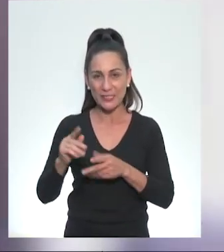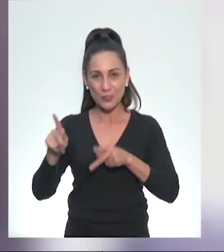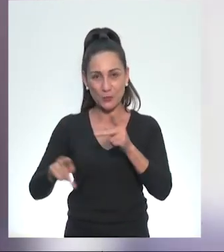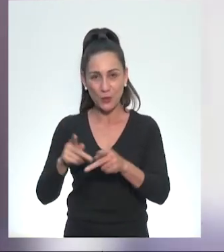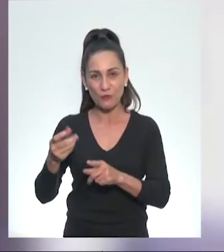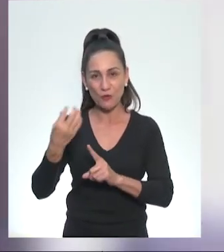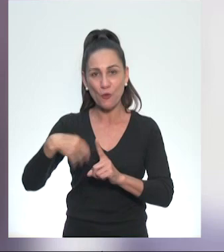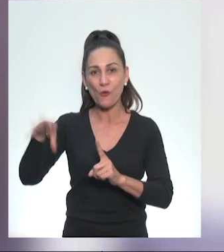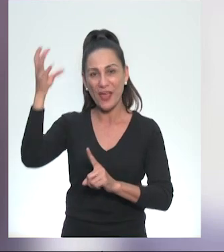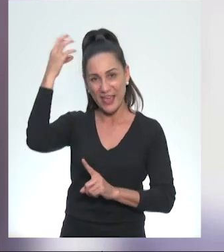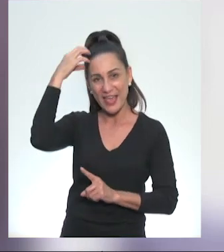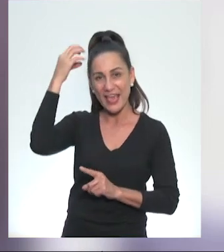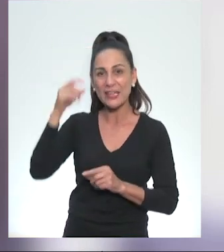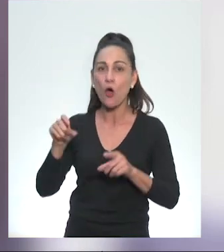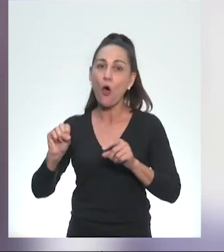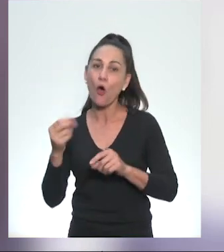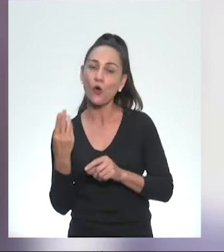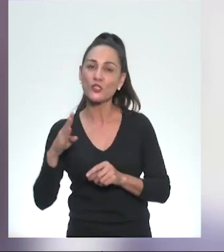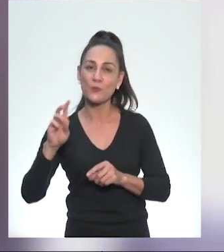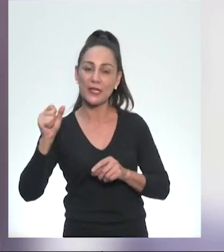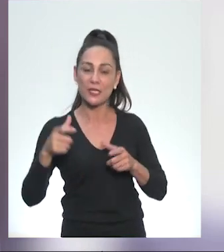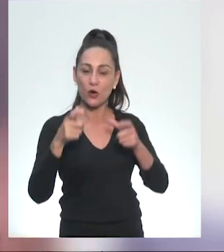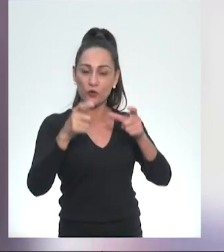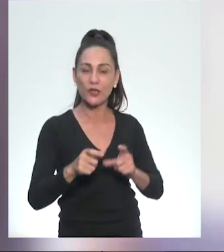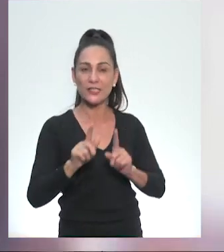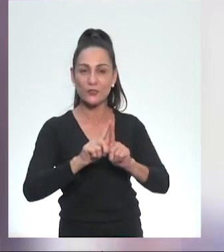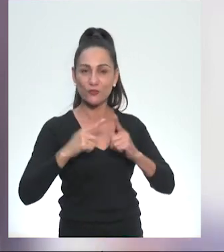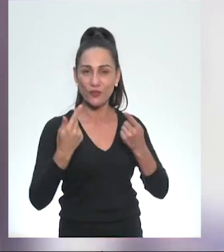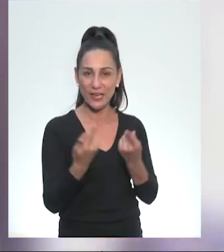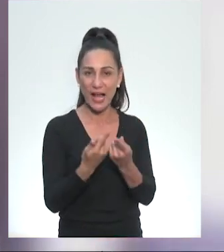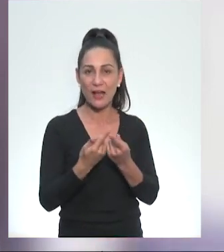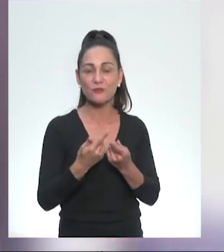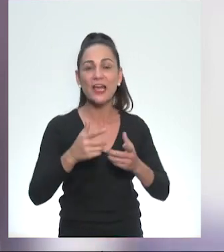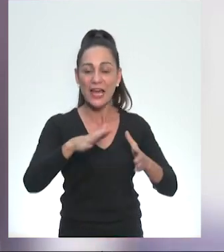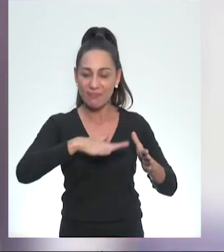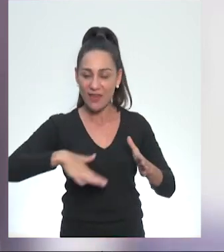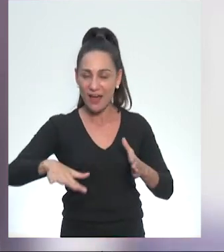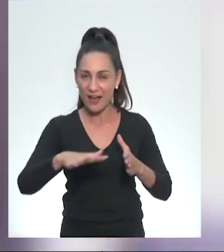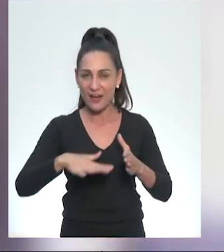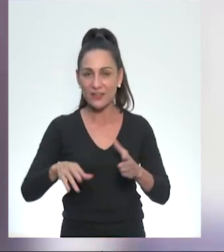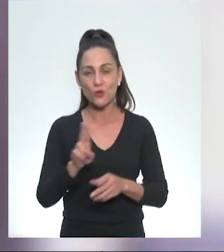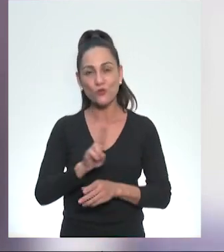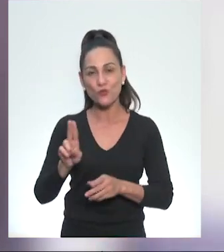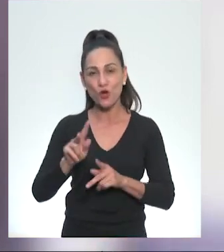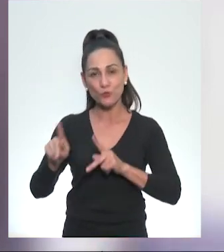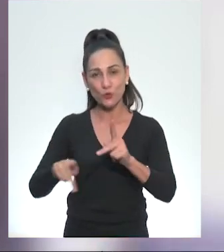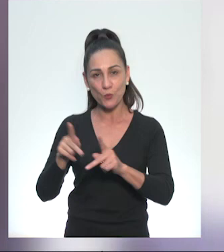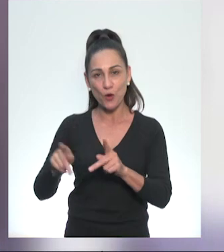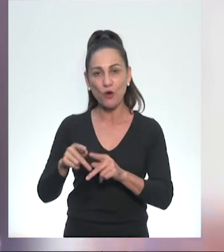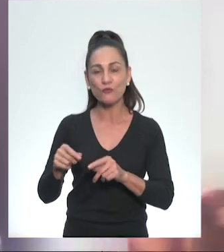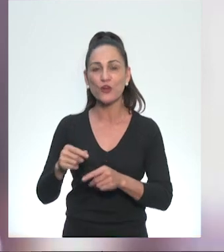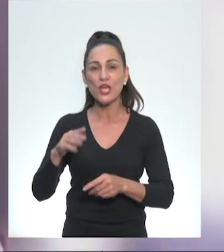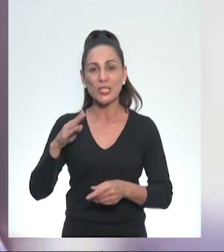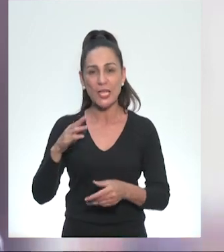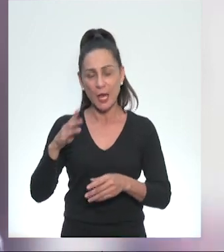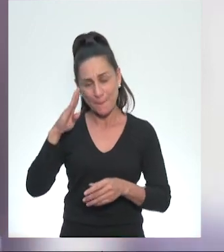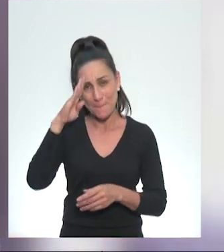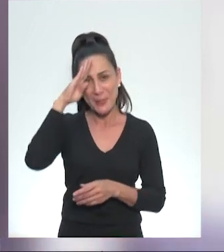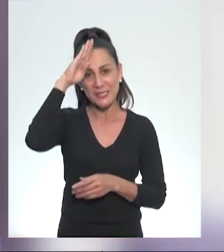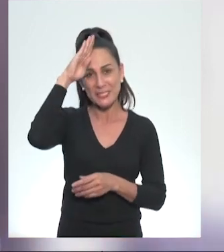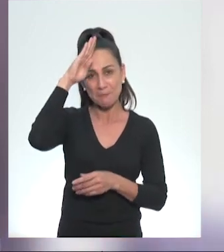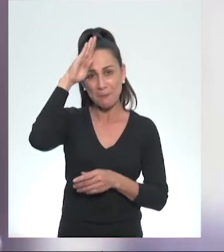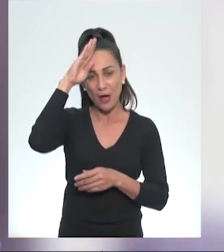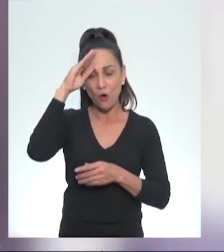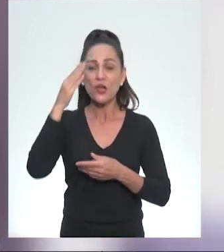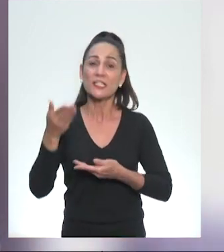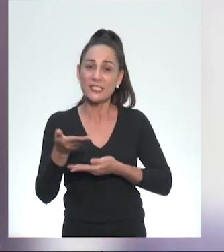reino de Edo, ou então reino de Benin, né? Ou a localização geográfica, ou então o nome do povo que majoritariamente fez